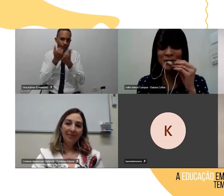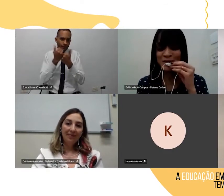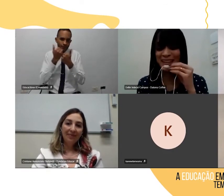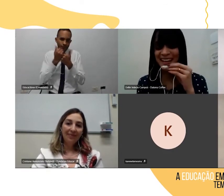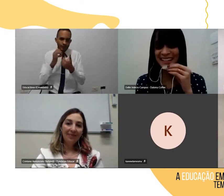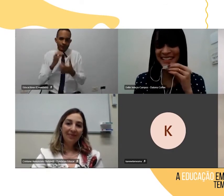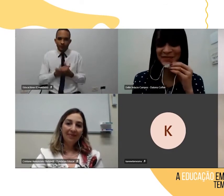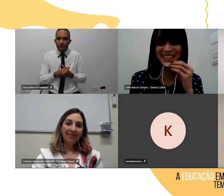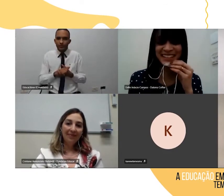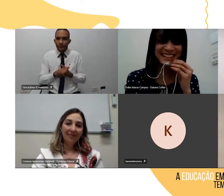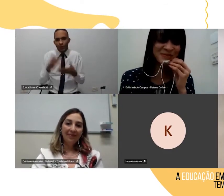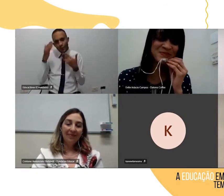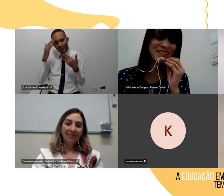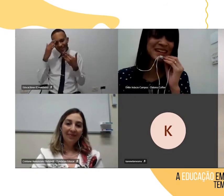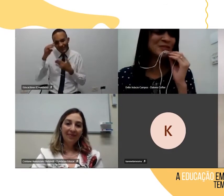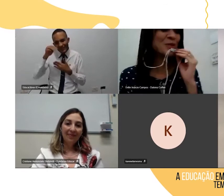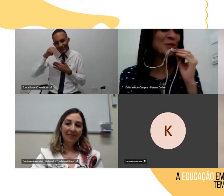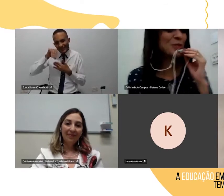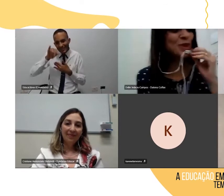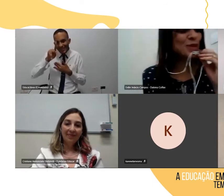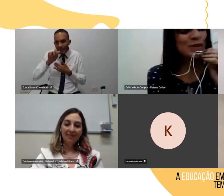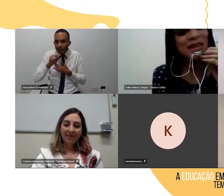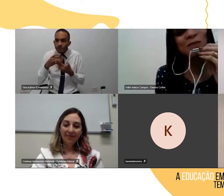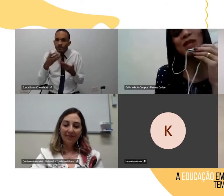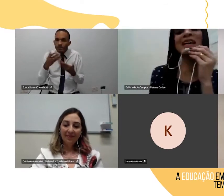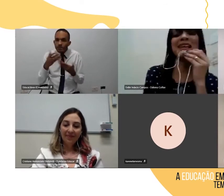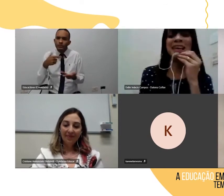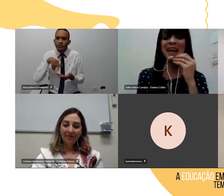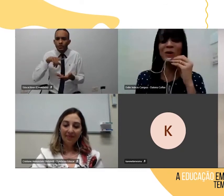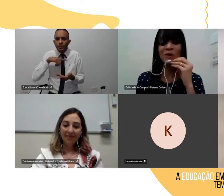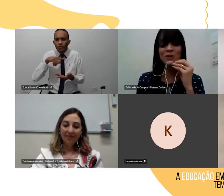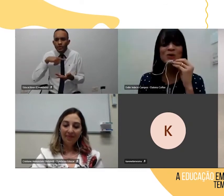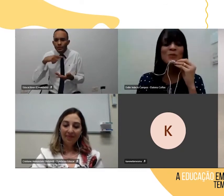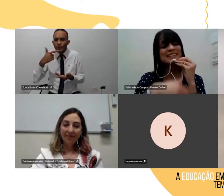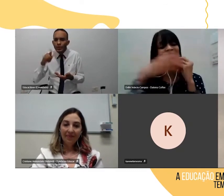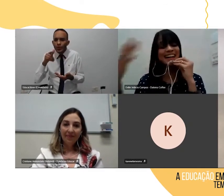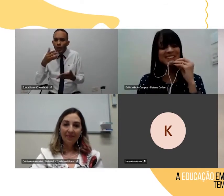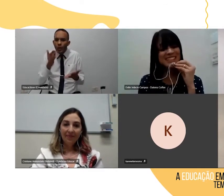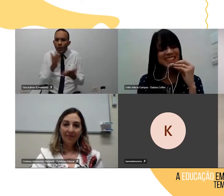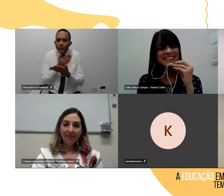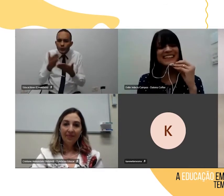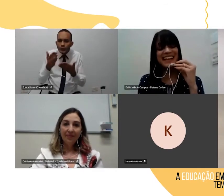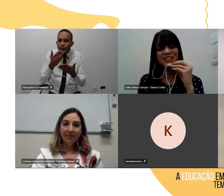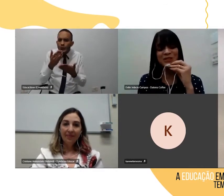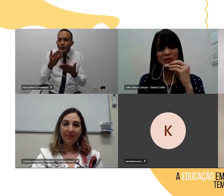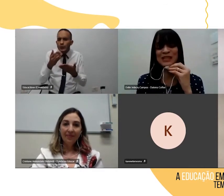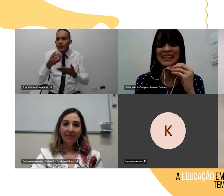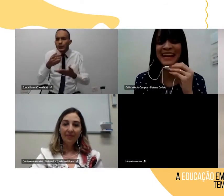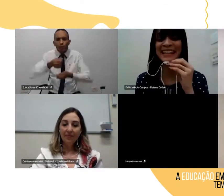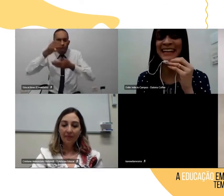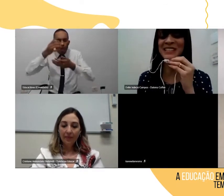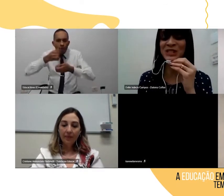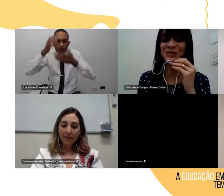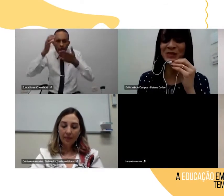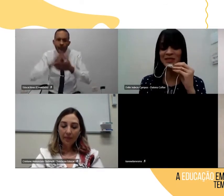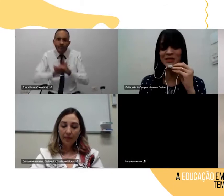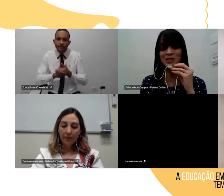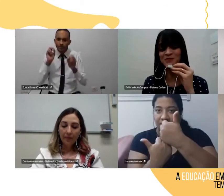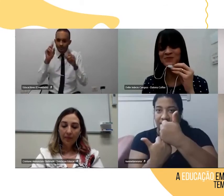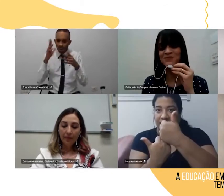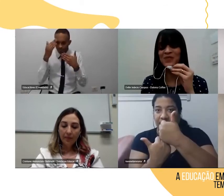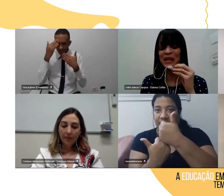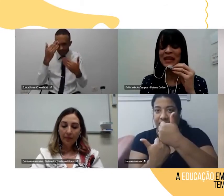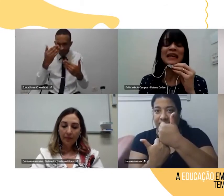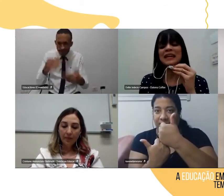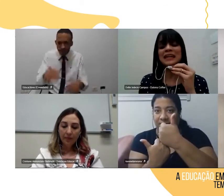Muito obrigada, Mika. Bom, pessoal, nós temos aqui alguns comentários, né, da galera que está assistindo a